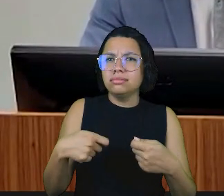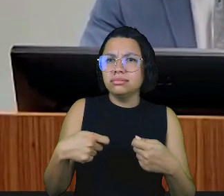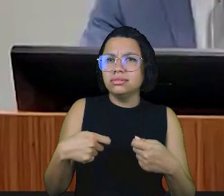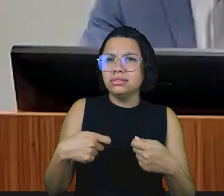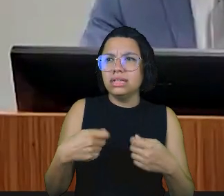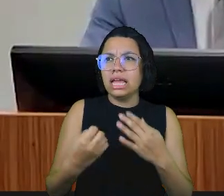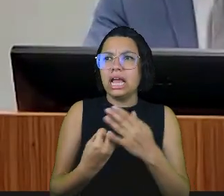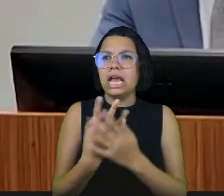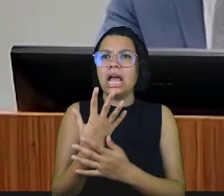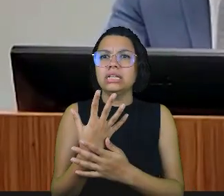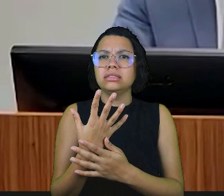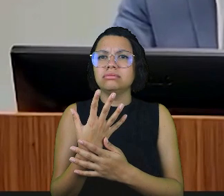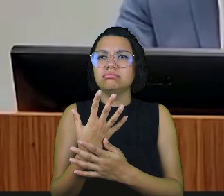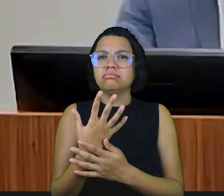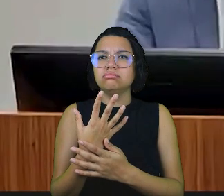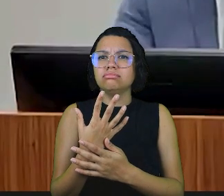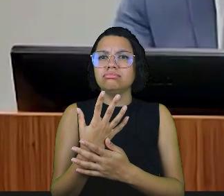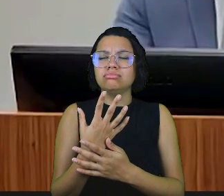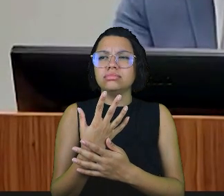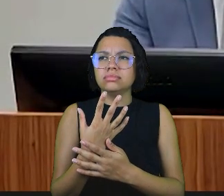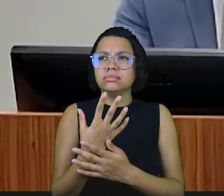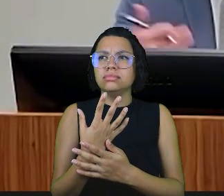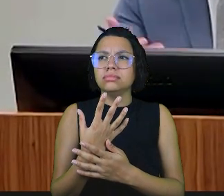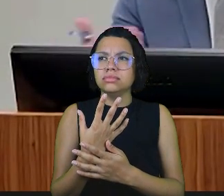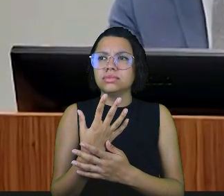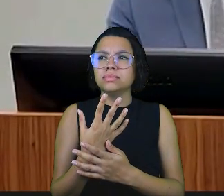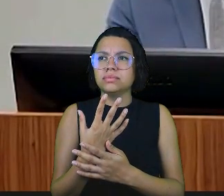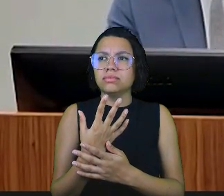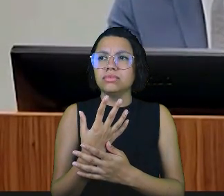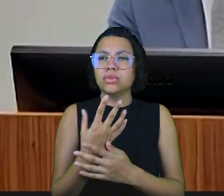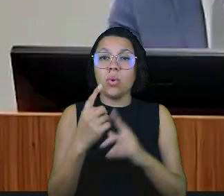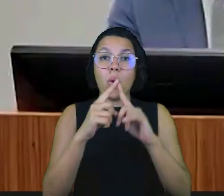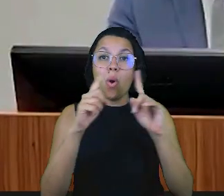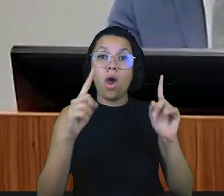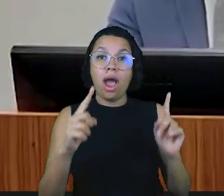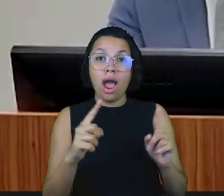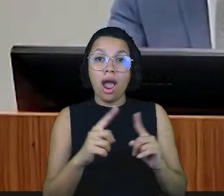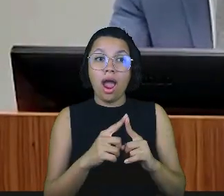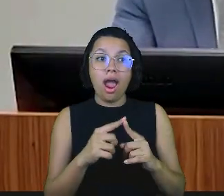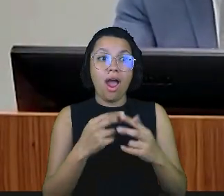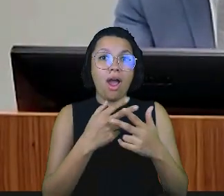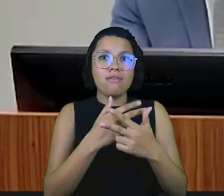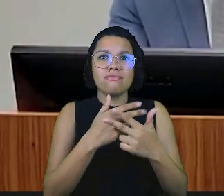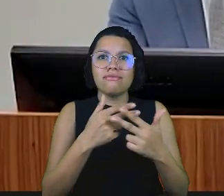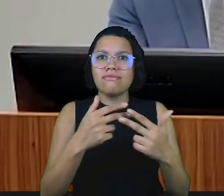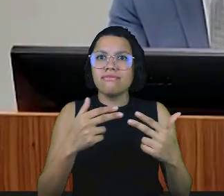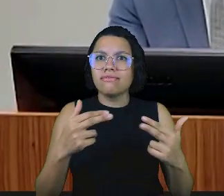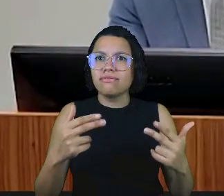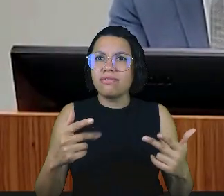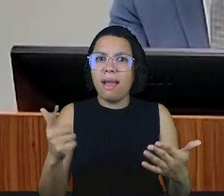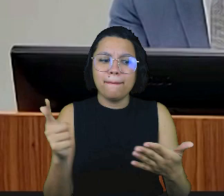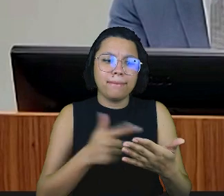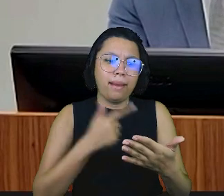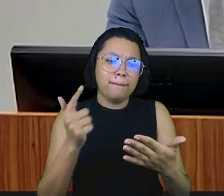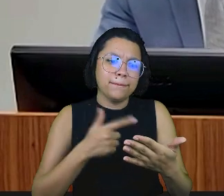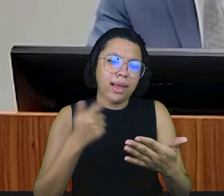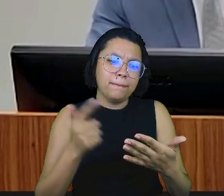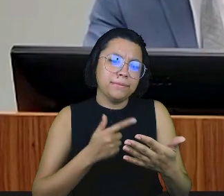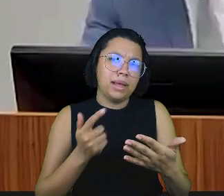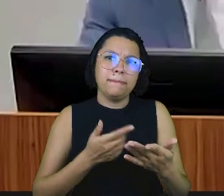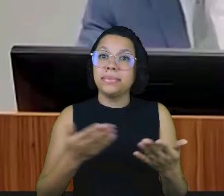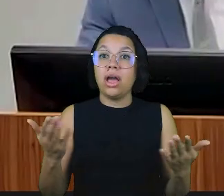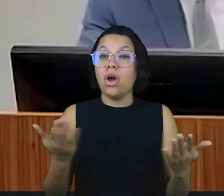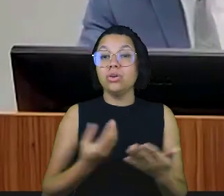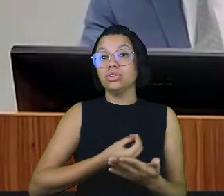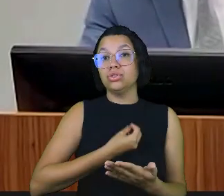de um quadro sinótico de várias páginas. E hoje nós vivemos num ambiente